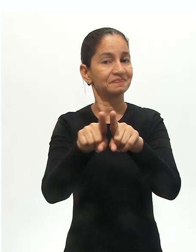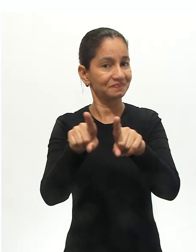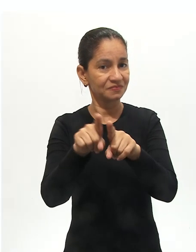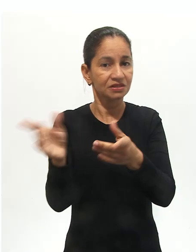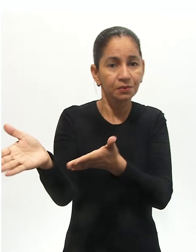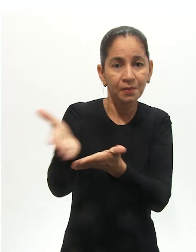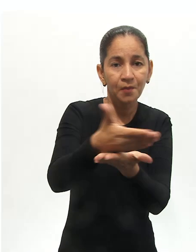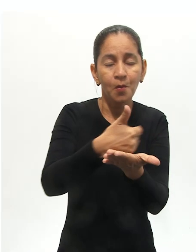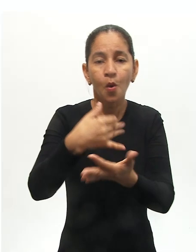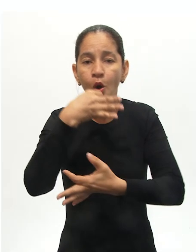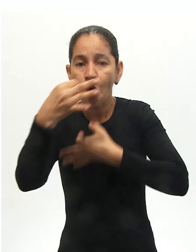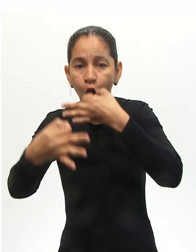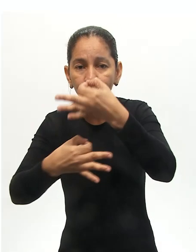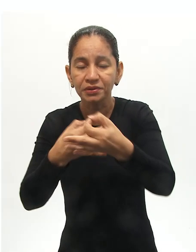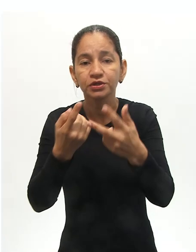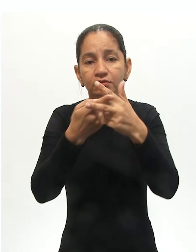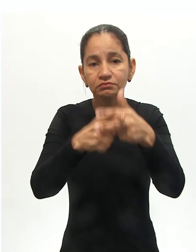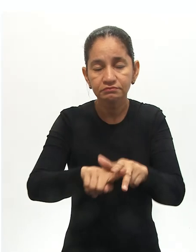instrumentação e catarse,